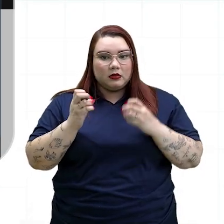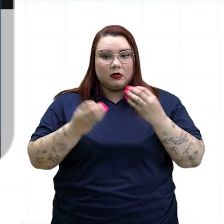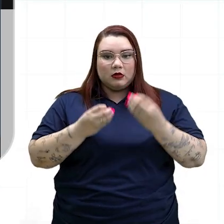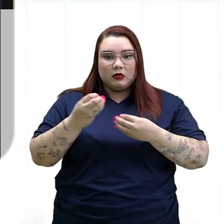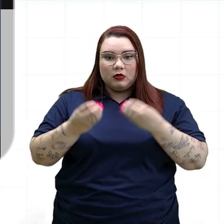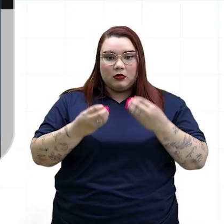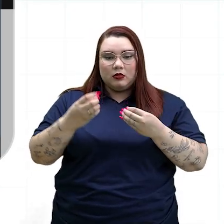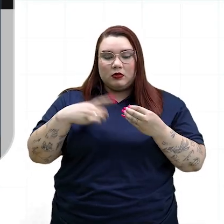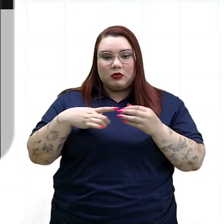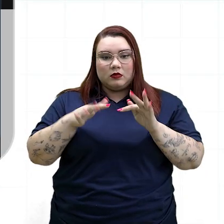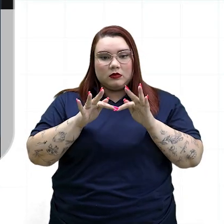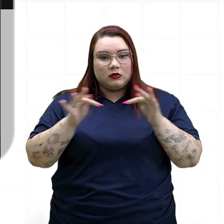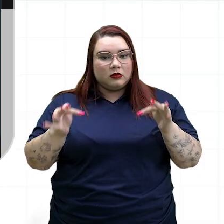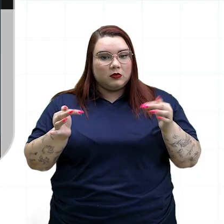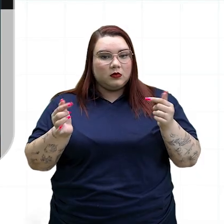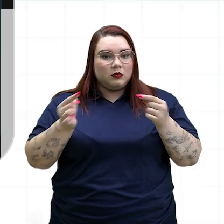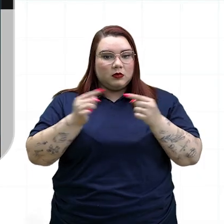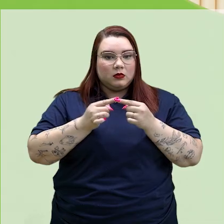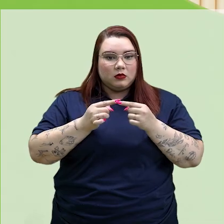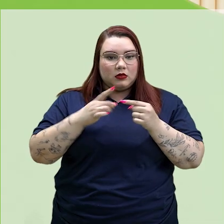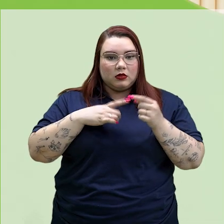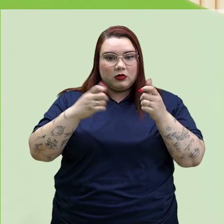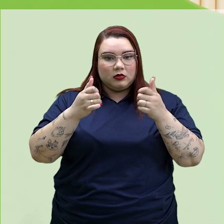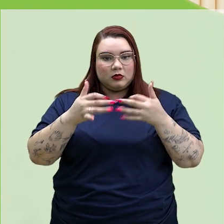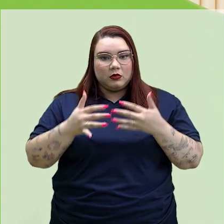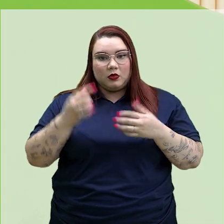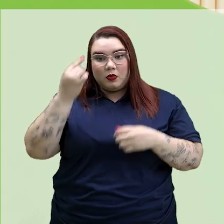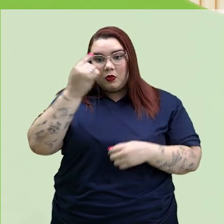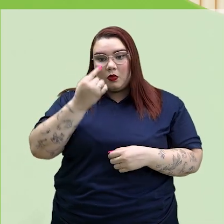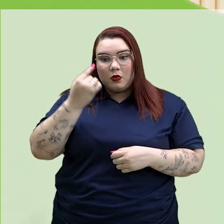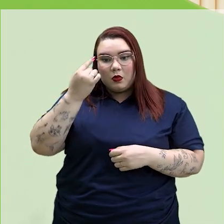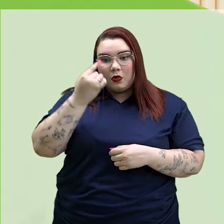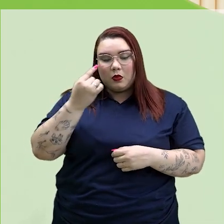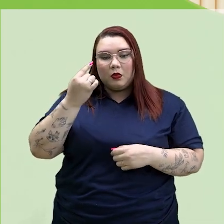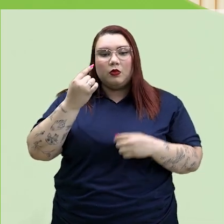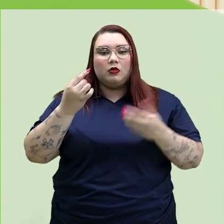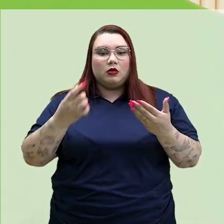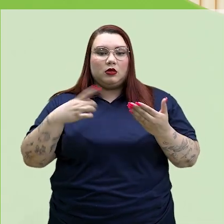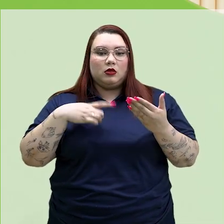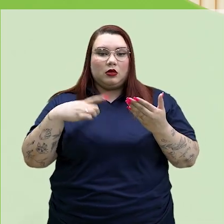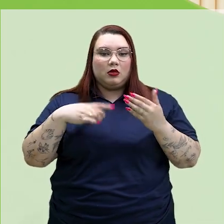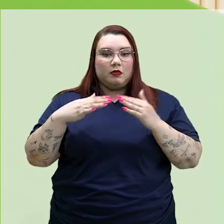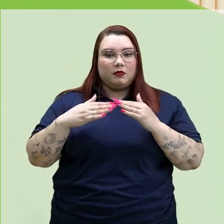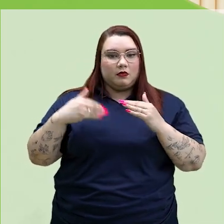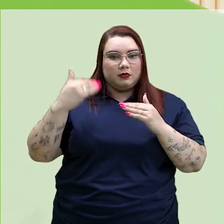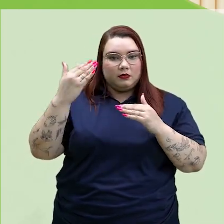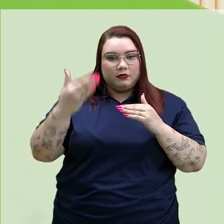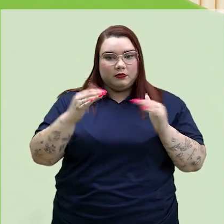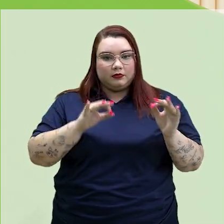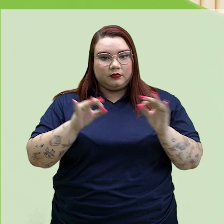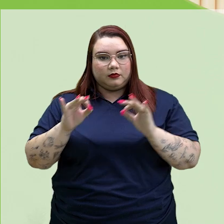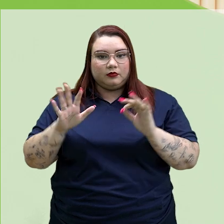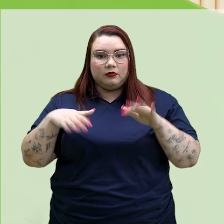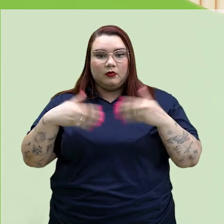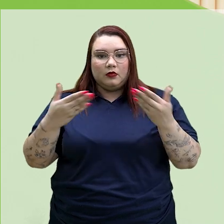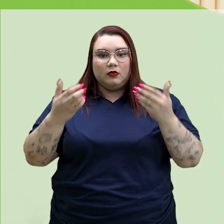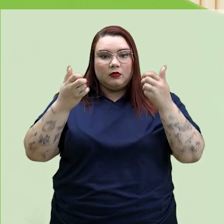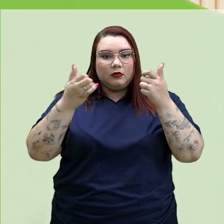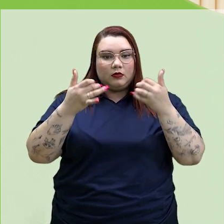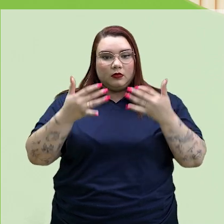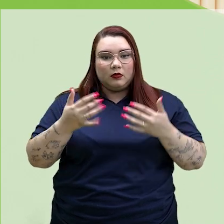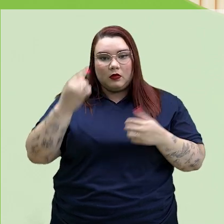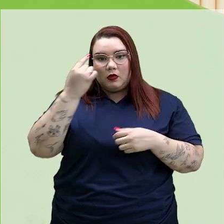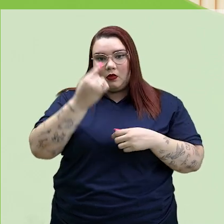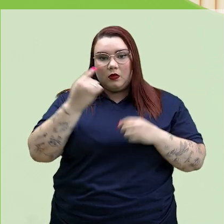no simples fato de estarmos falando do olho, ele vai muito além. E quando se fala do